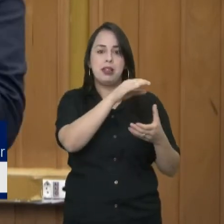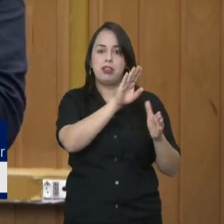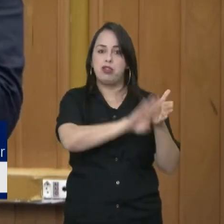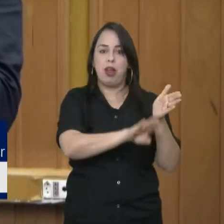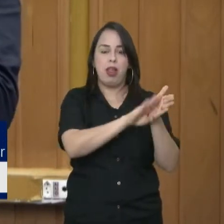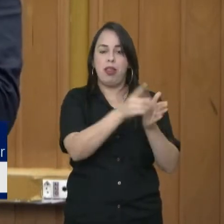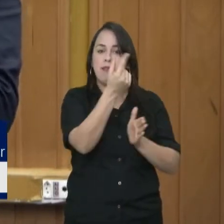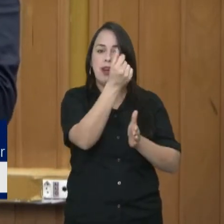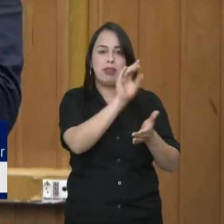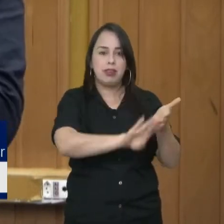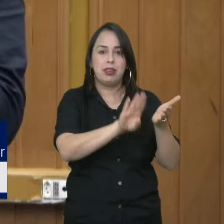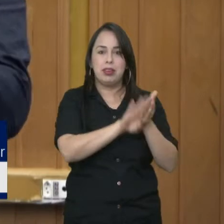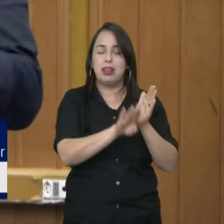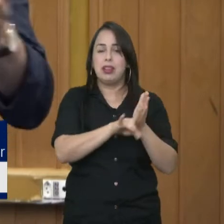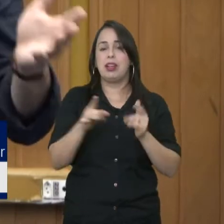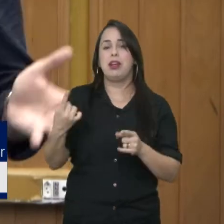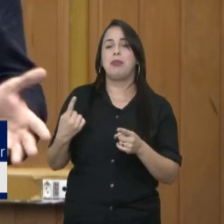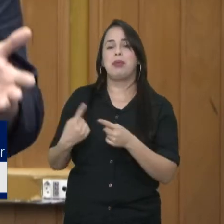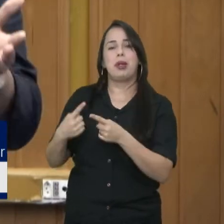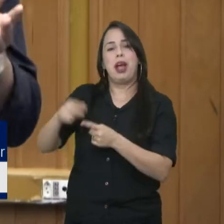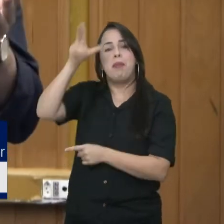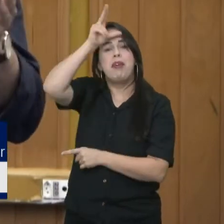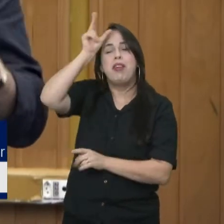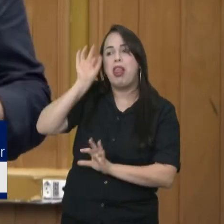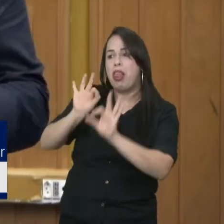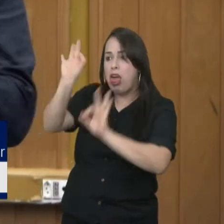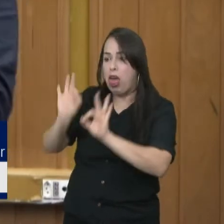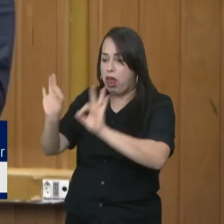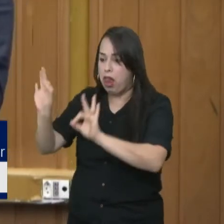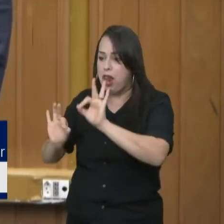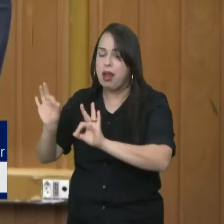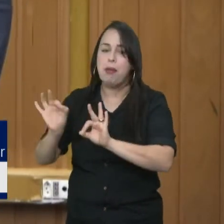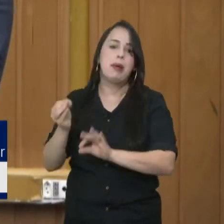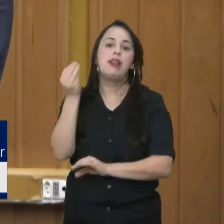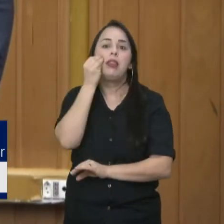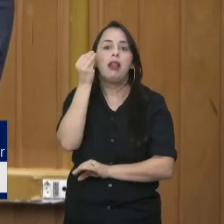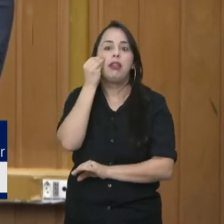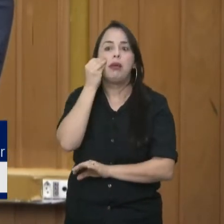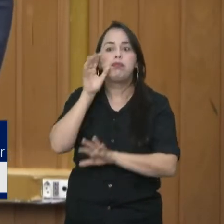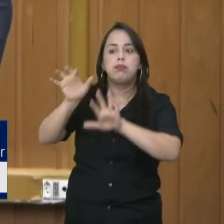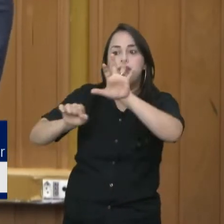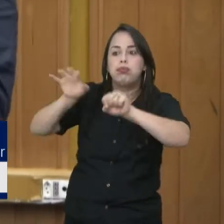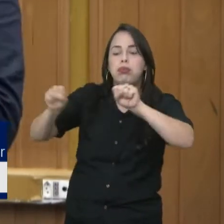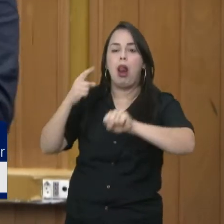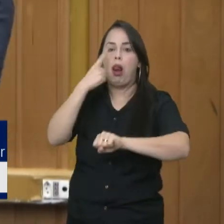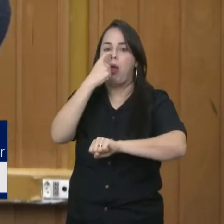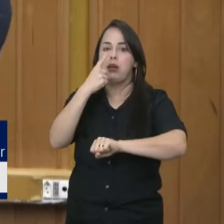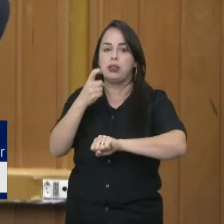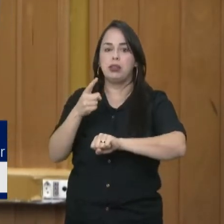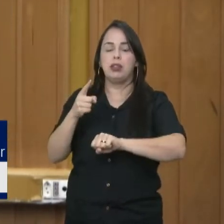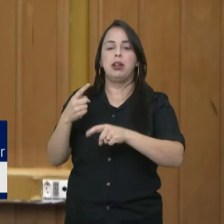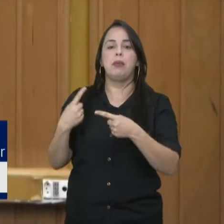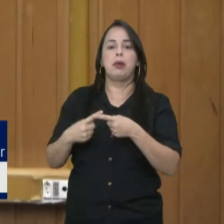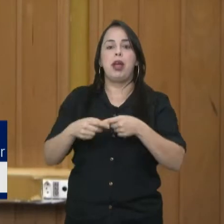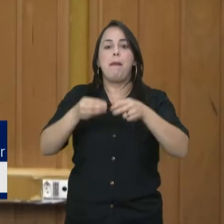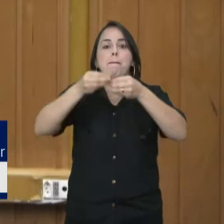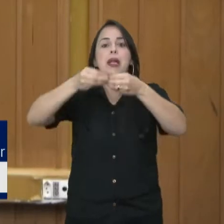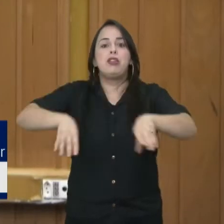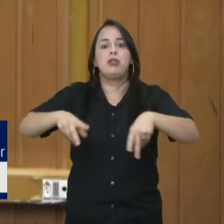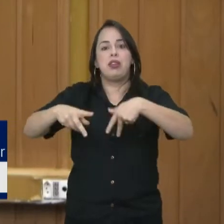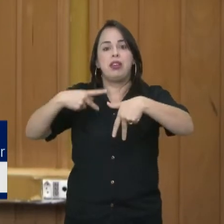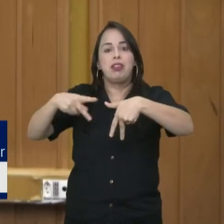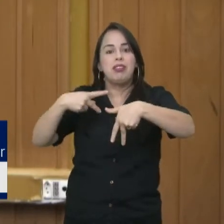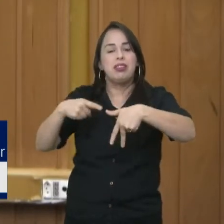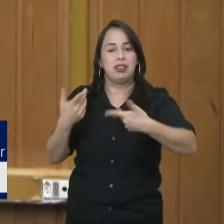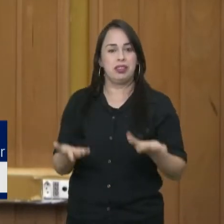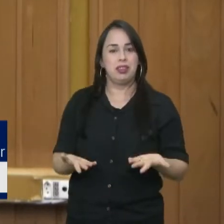A prefeitura teve que montar uma força-tarefa para fazer a coleta de lixo para que o cidadão joseense não tivesse lixo na porta de sua casa,